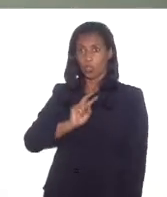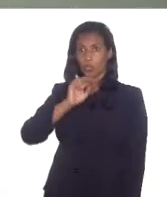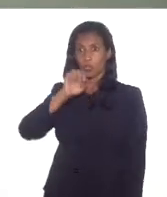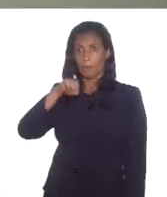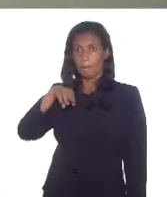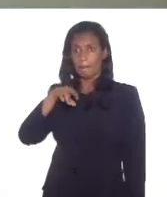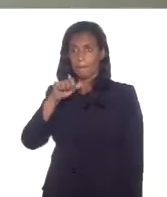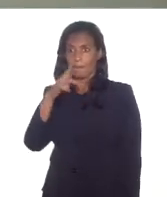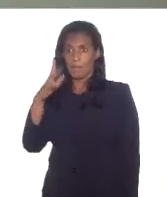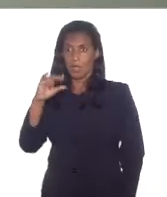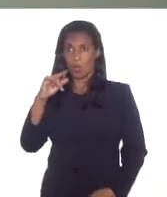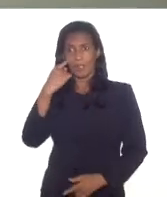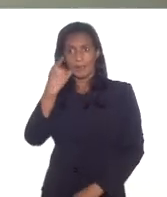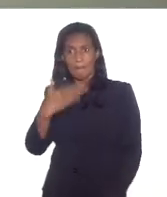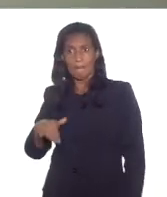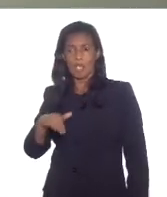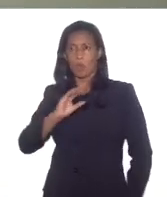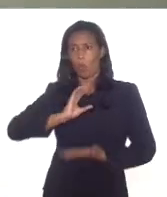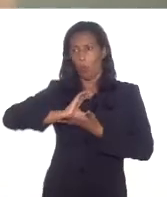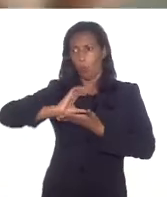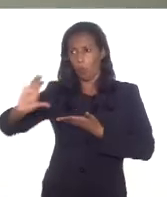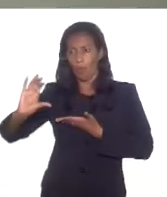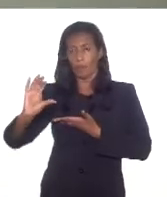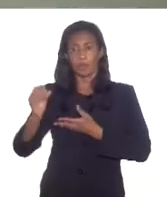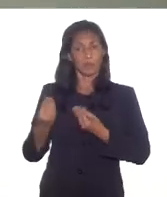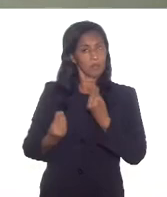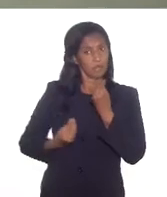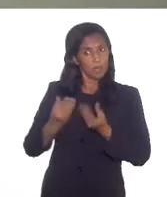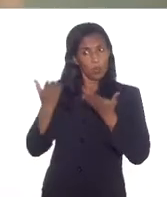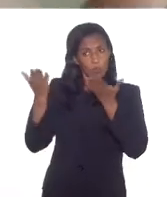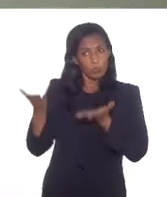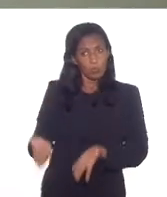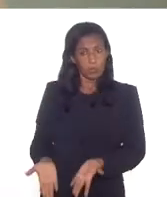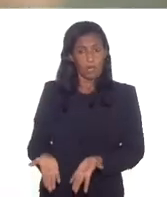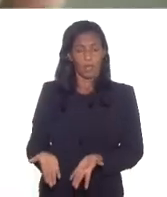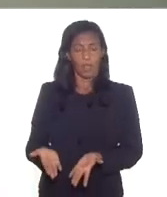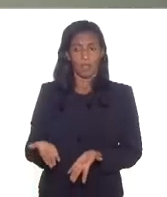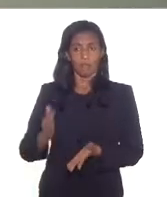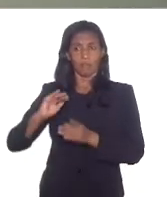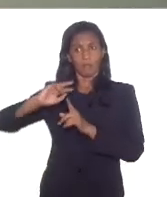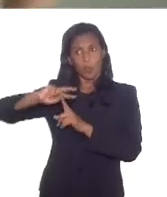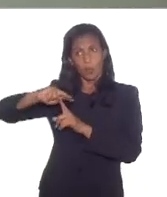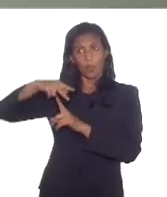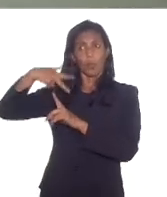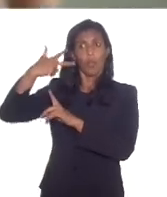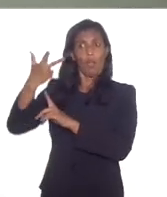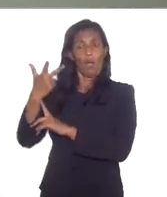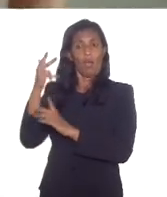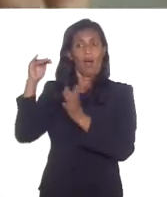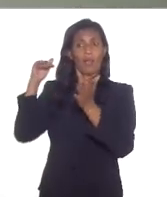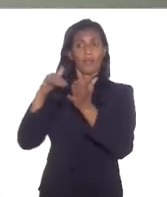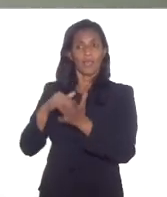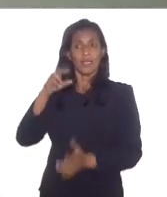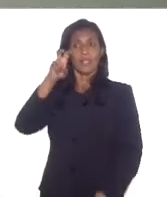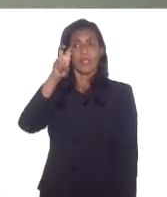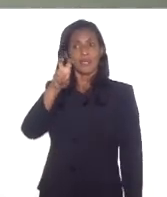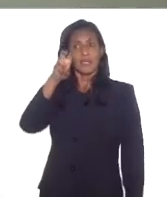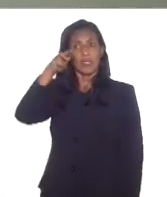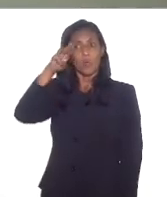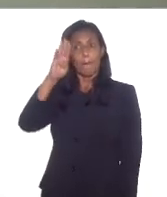2,5 bilhões. E, como está, poderá render até, quiçá, 5 bilhões de